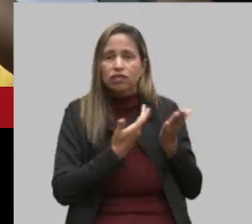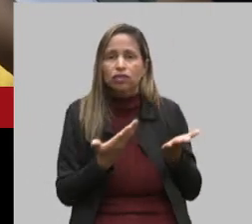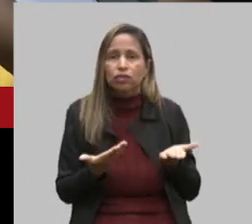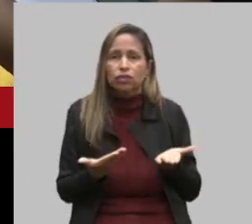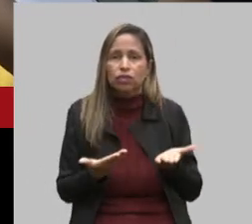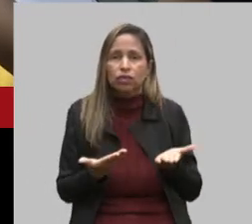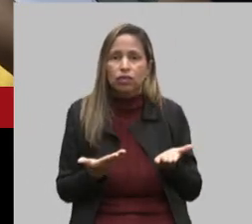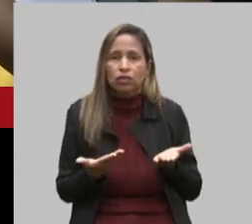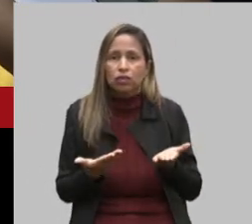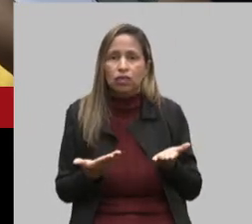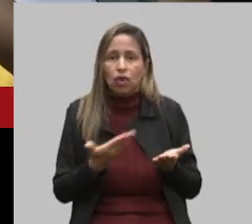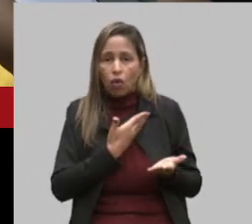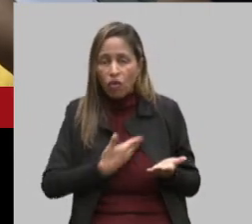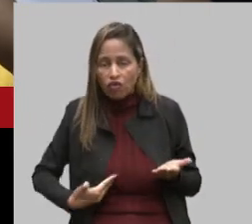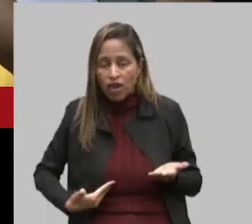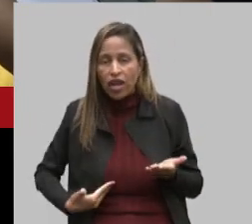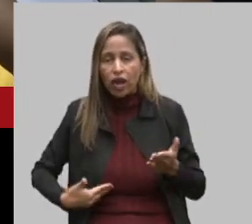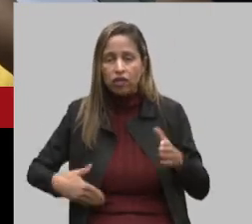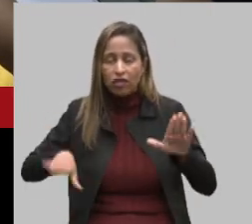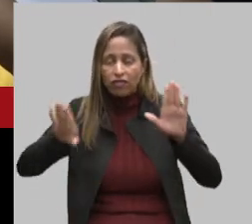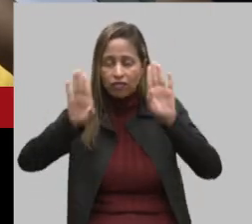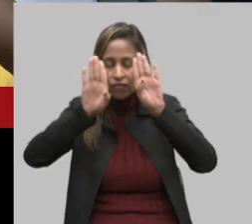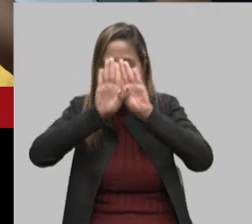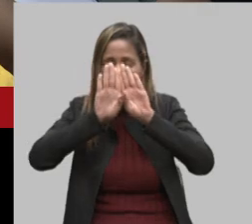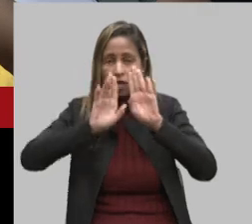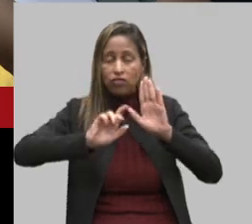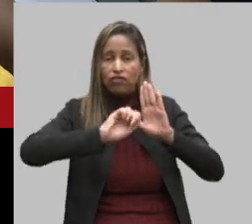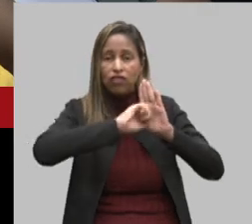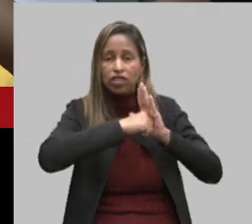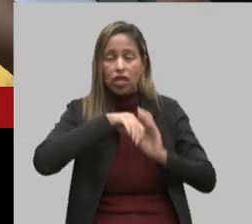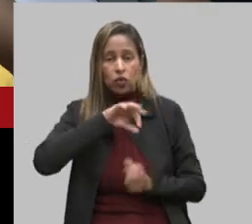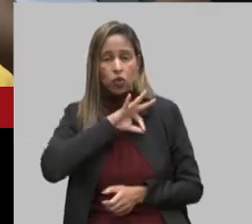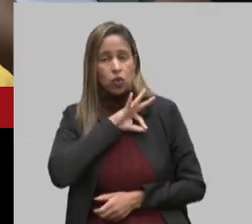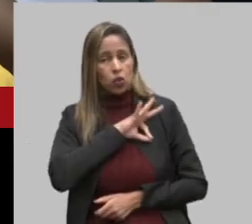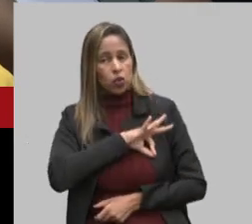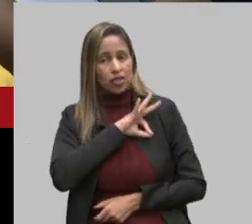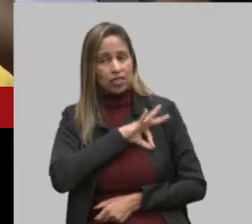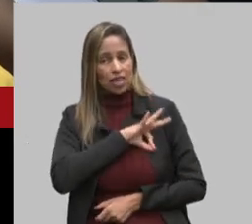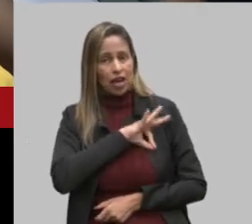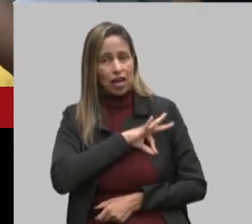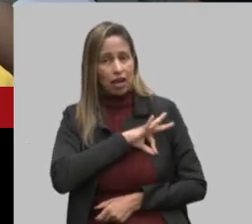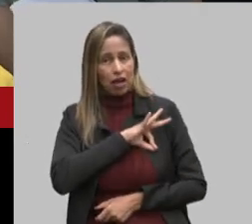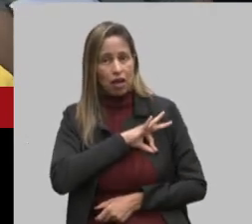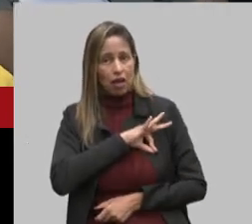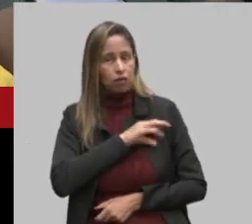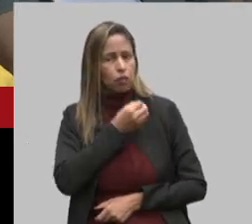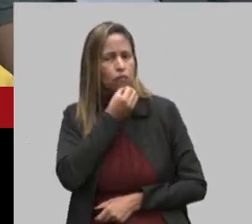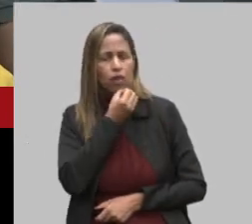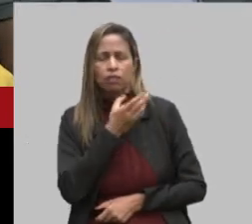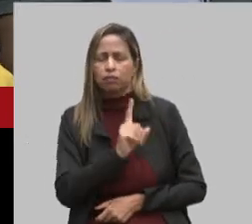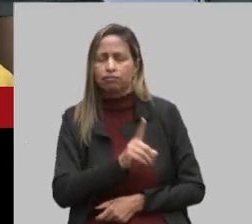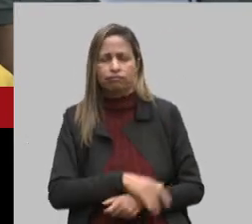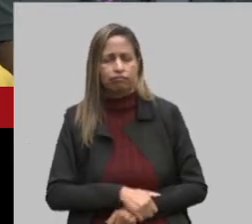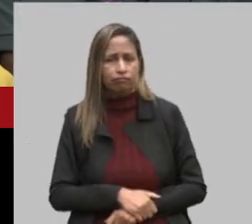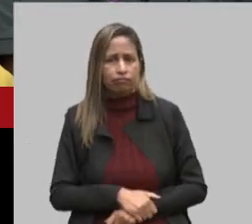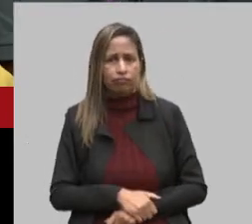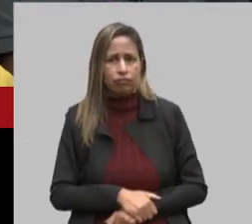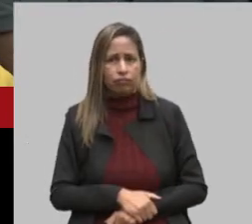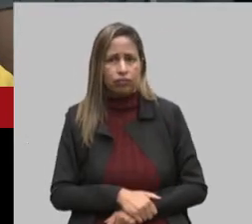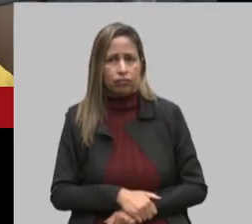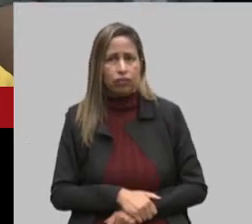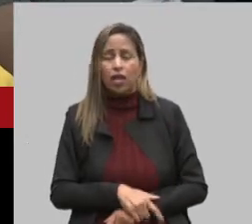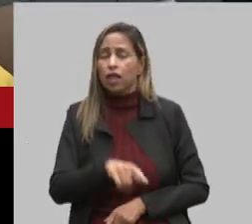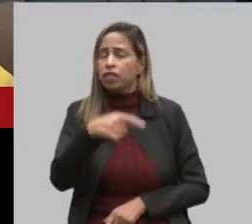gente o governo tá fechando os olhos para ele o salário do professor não é adequado Então eu acho que não